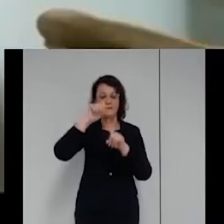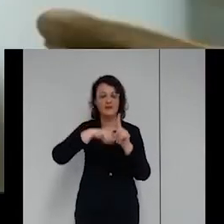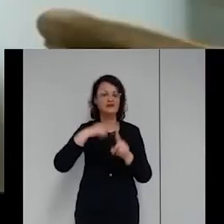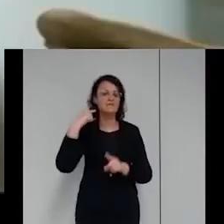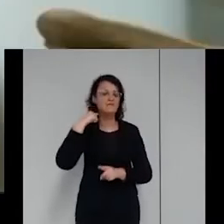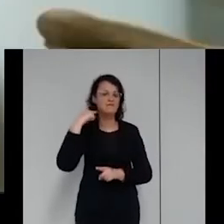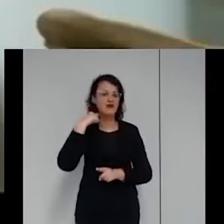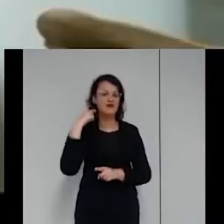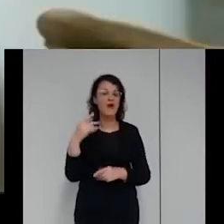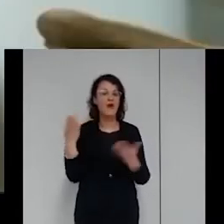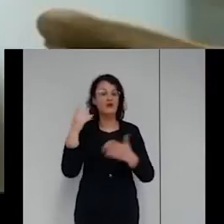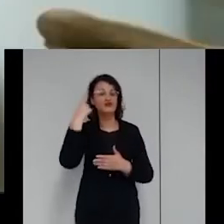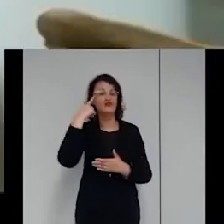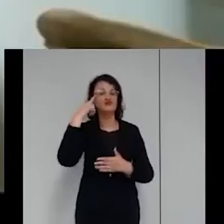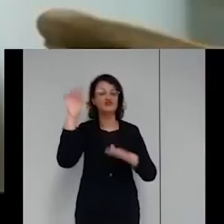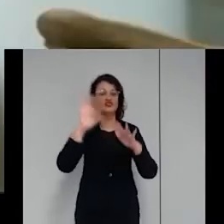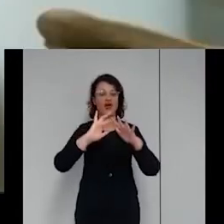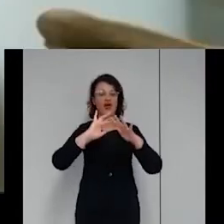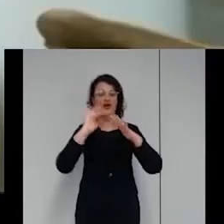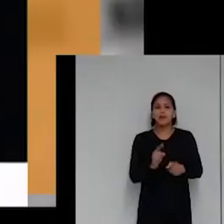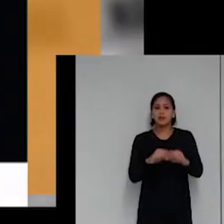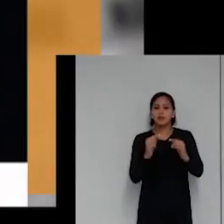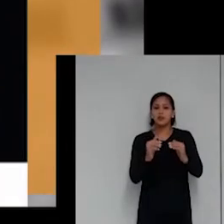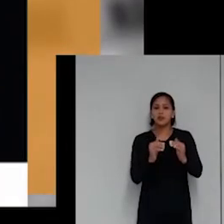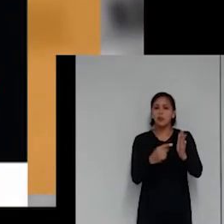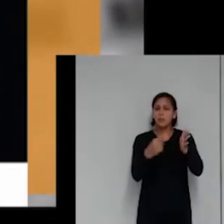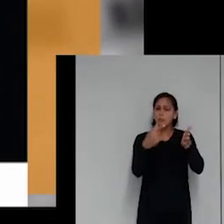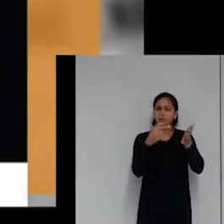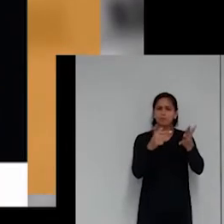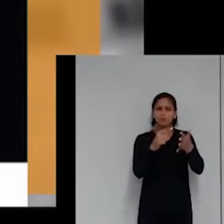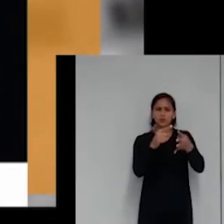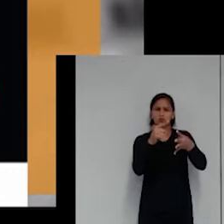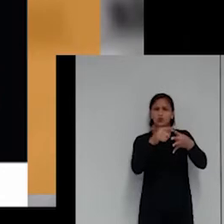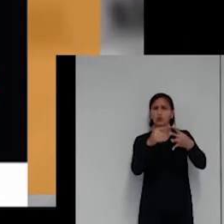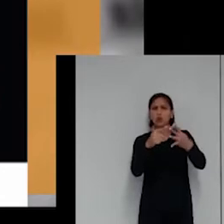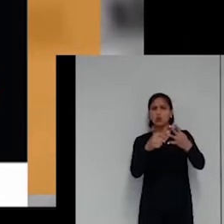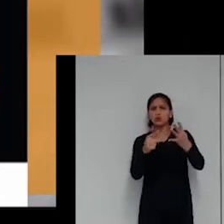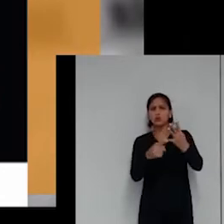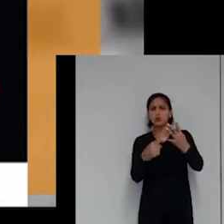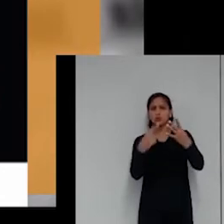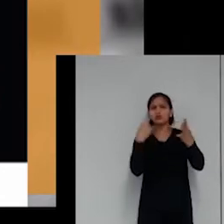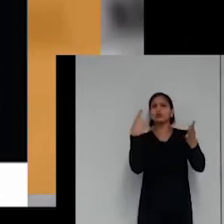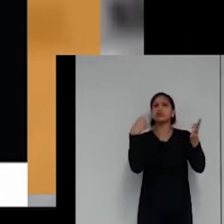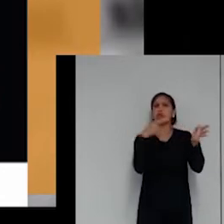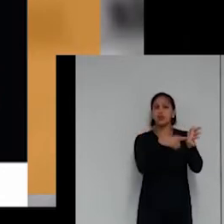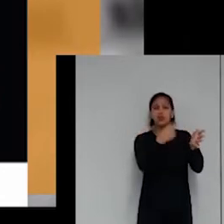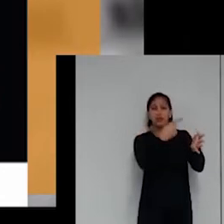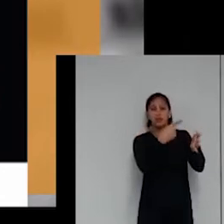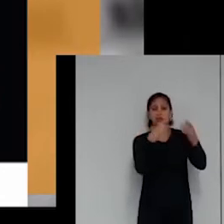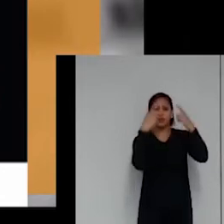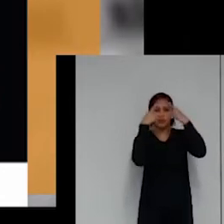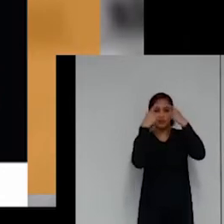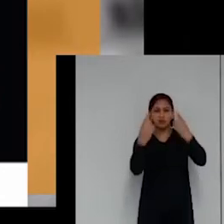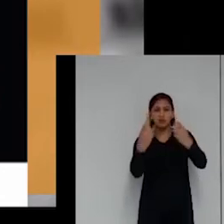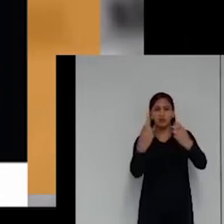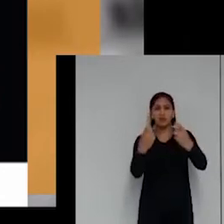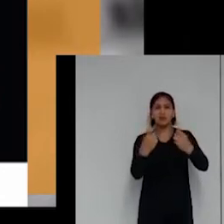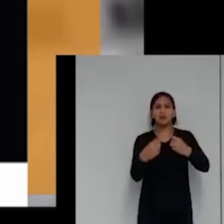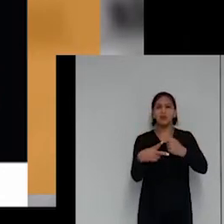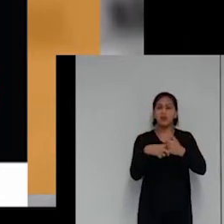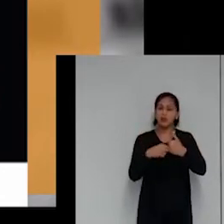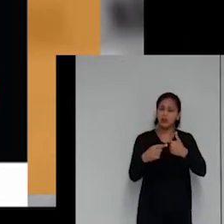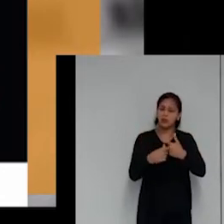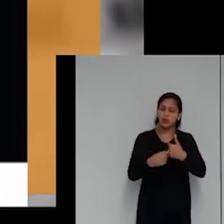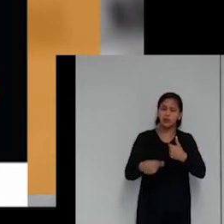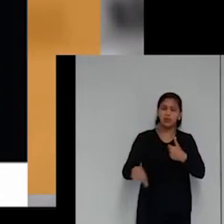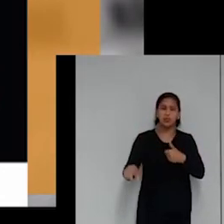internet para tratar do assunto e ajudar as vítimas. O debate contou com a participação de psicólogos do STJ e foi mediado pela diretora